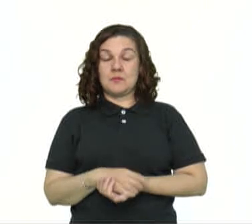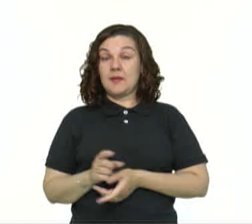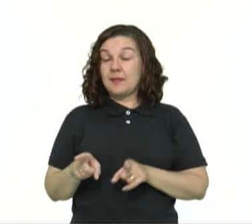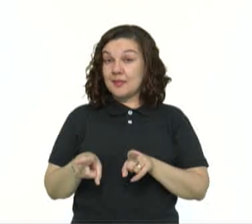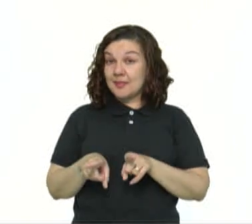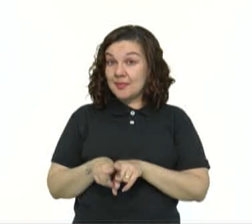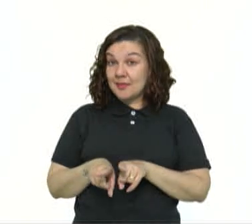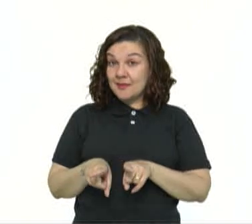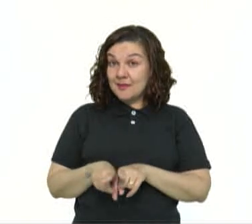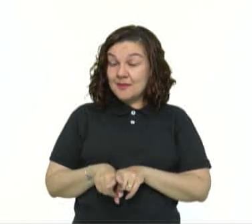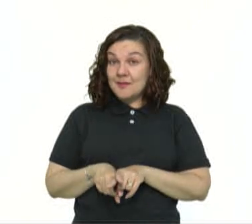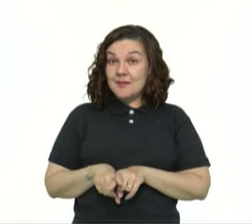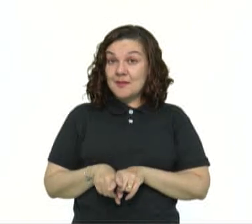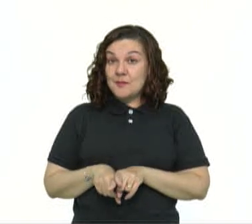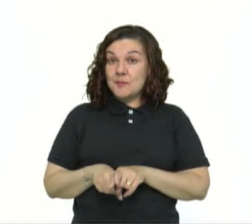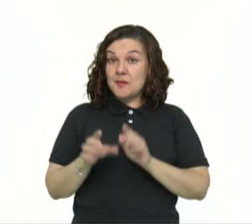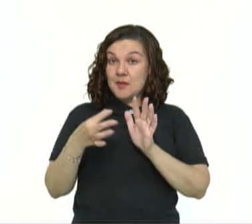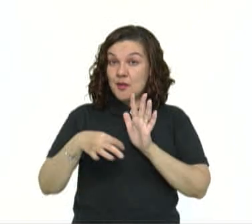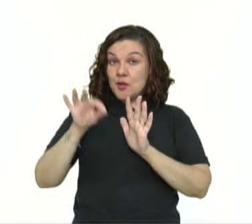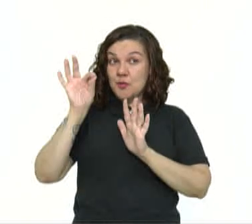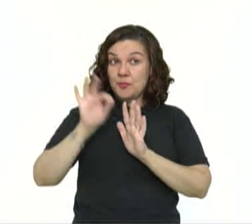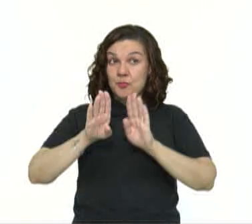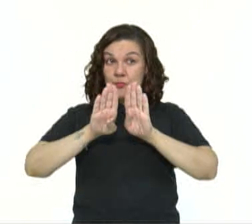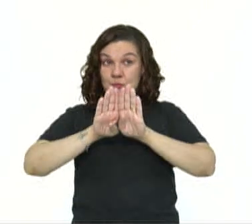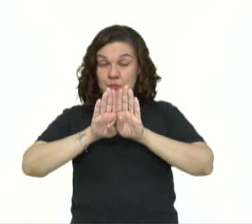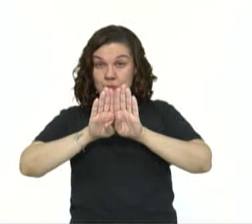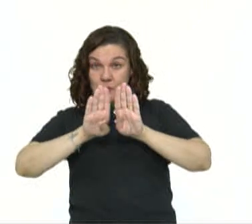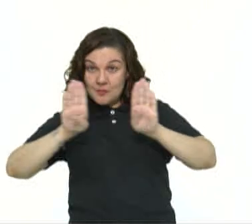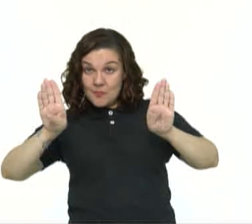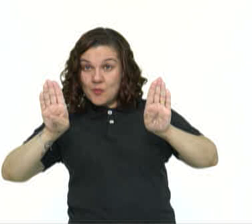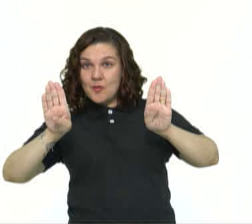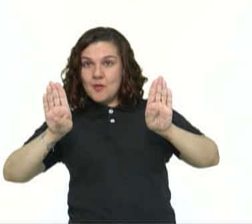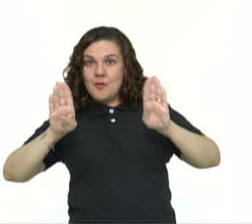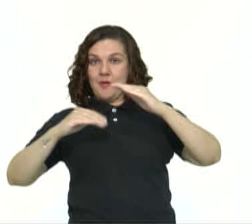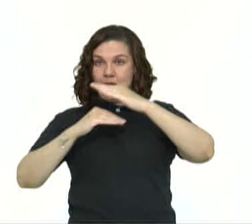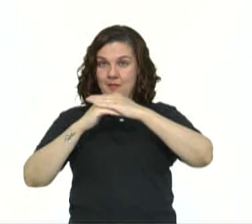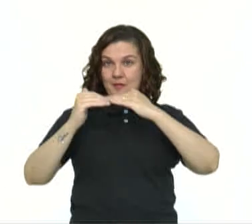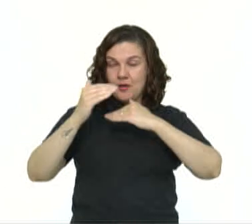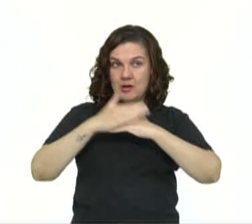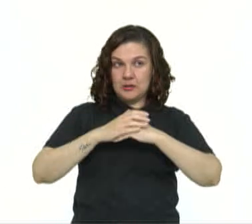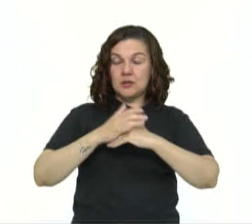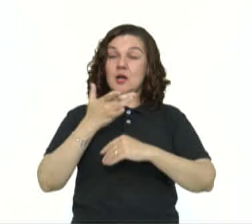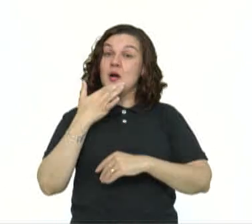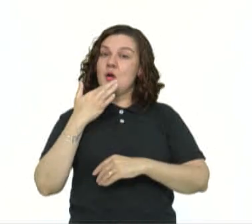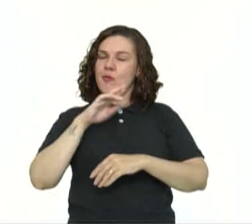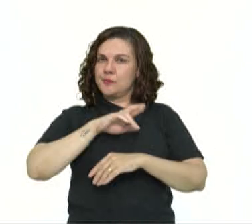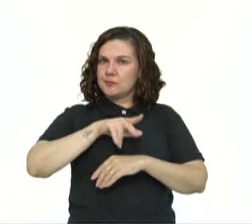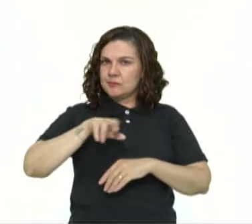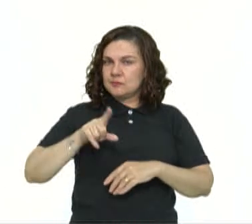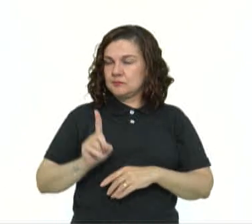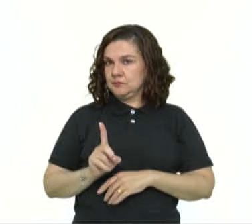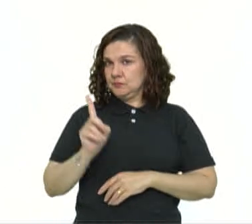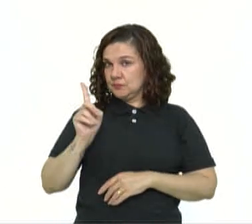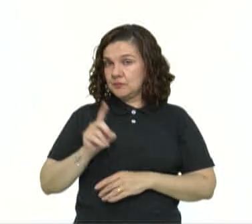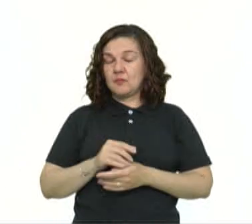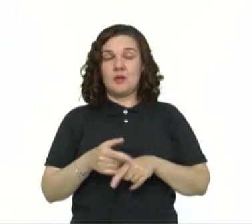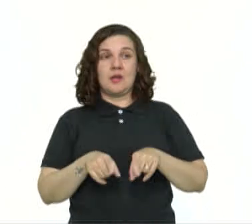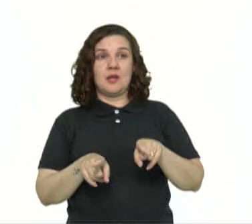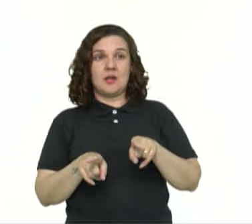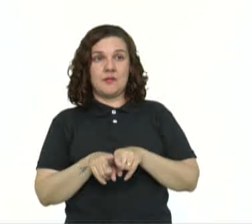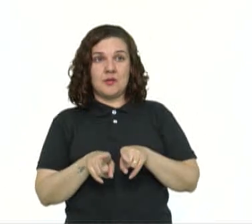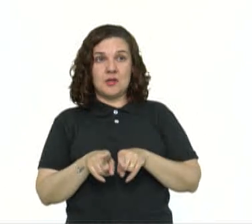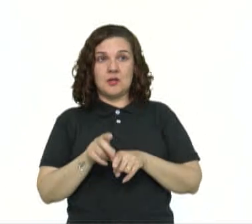Eles também tinham a sua pintura em mural, né, utilizado de vários pigmentos, e era uma pintura